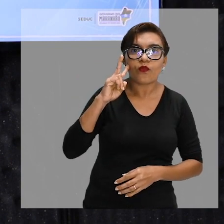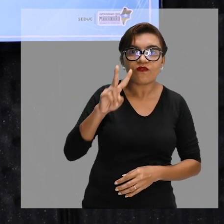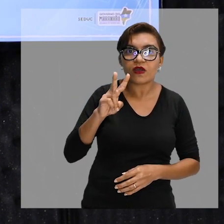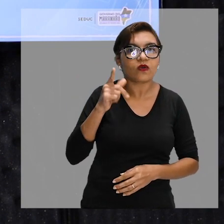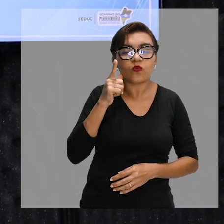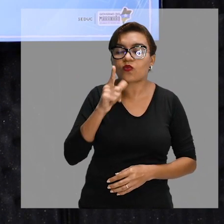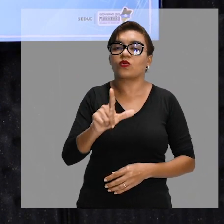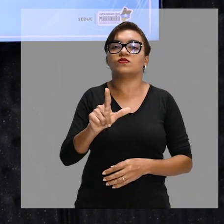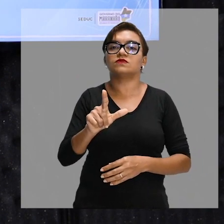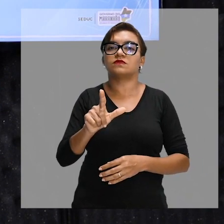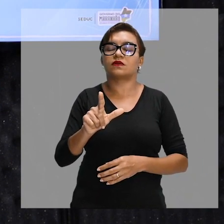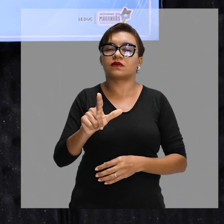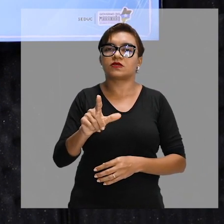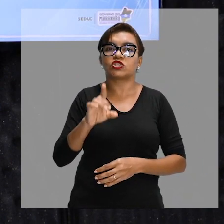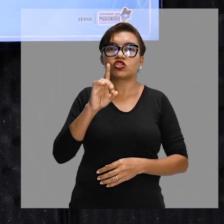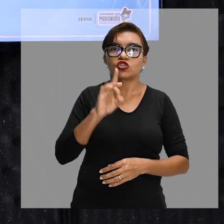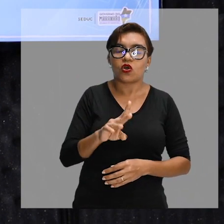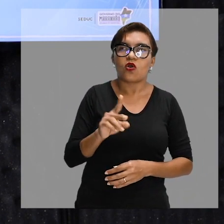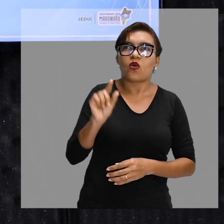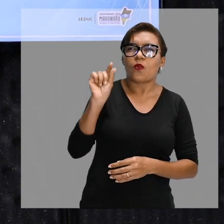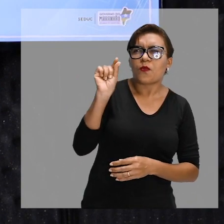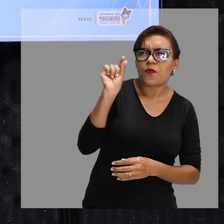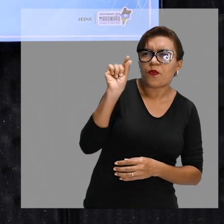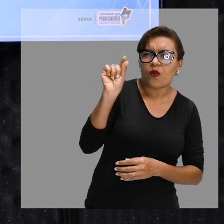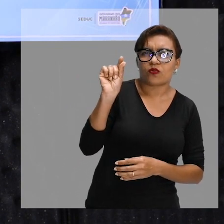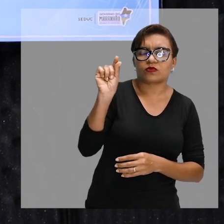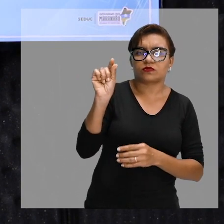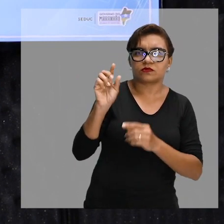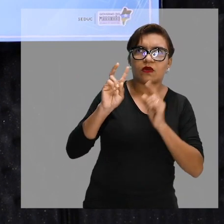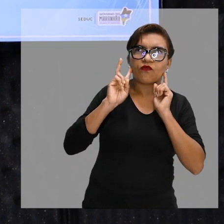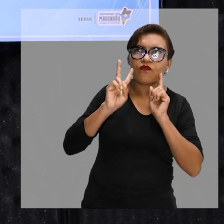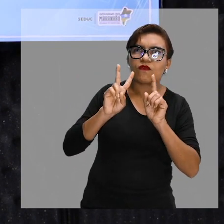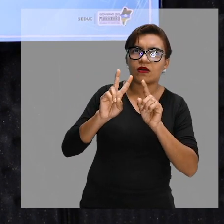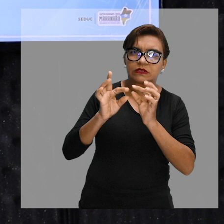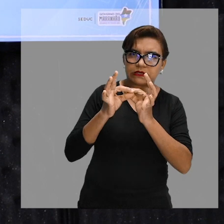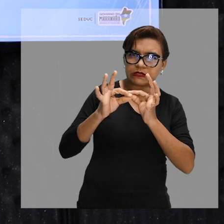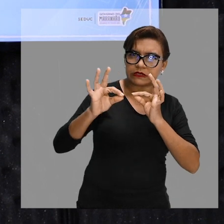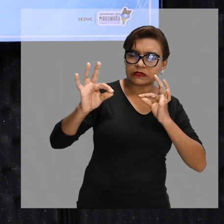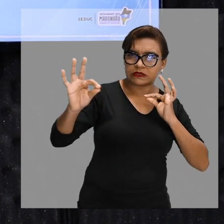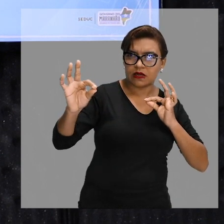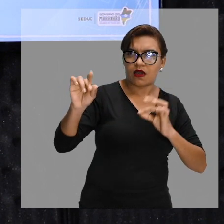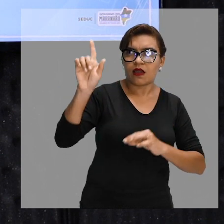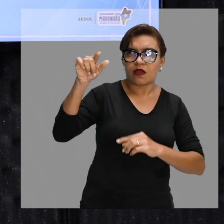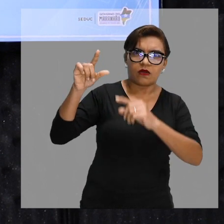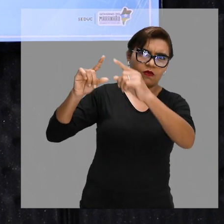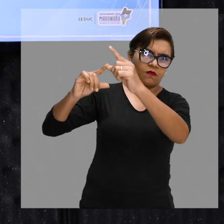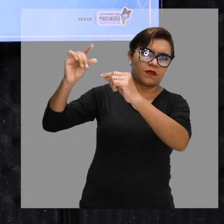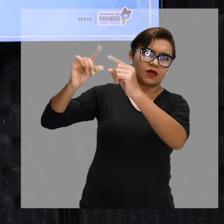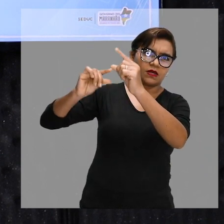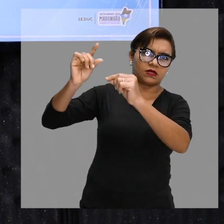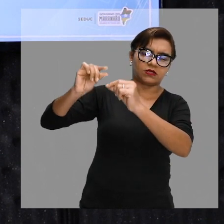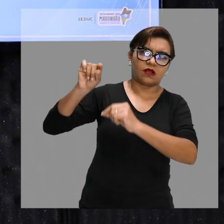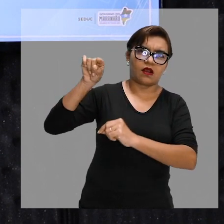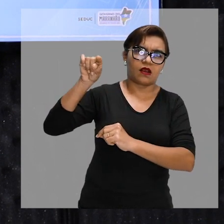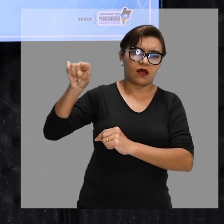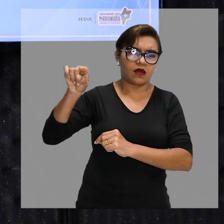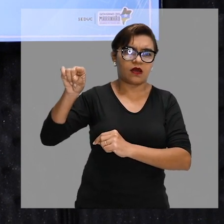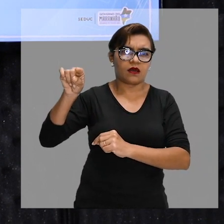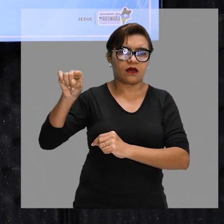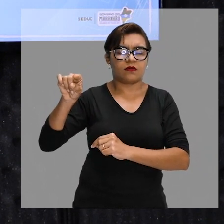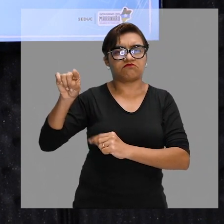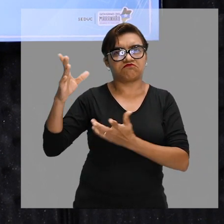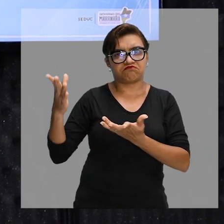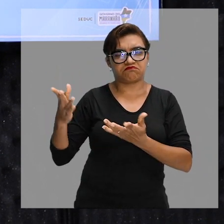Nós vamos conseguir ver apenas um ponto. Então o Sol ele se torna mais uma estrela aí no céu pontiforme,